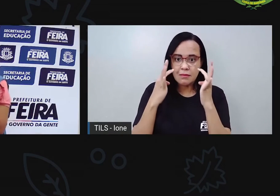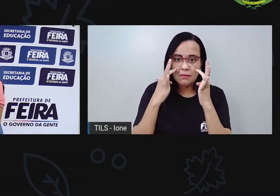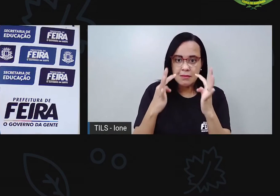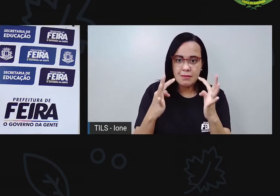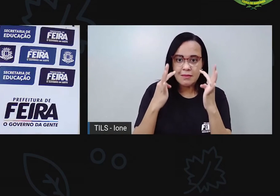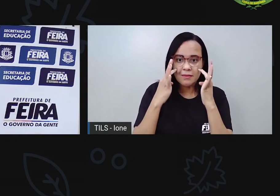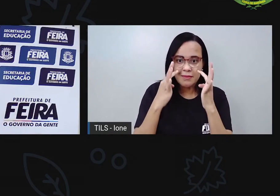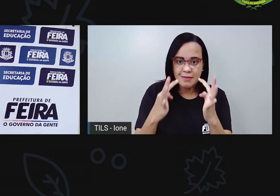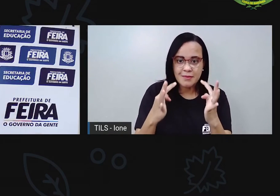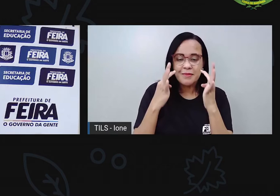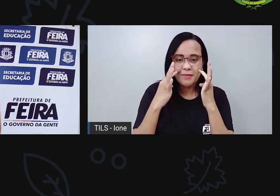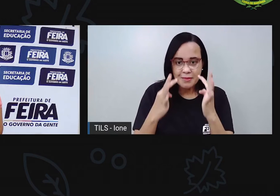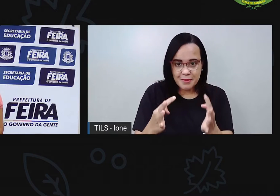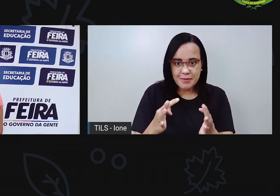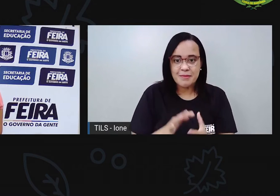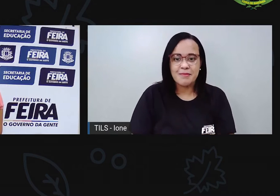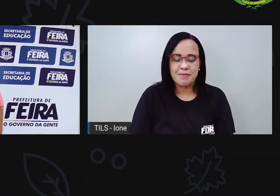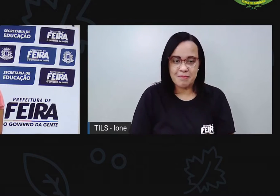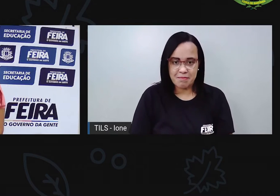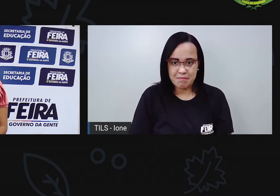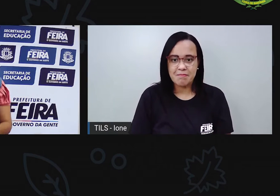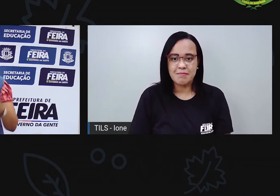E aí